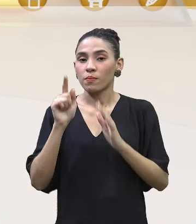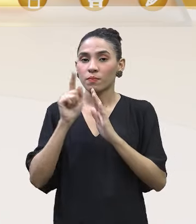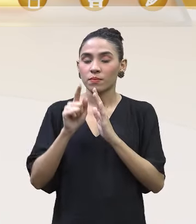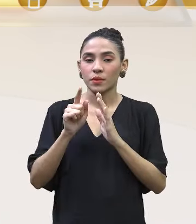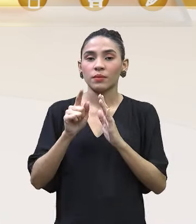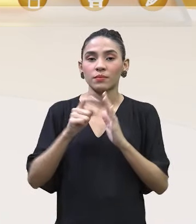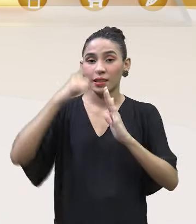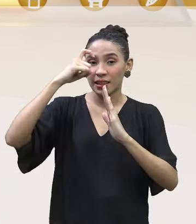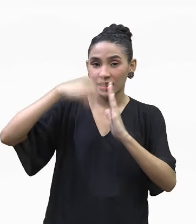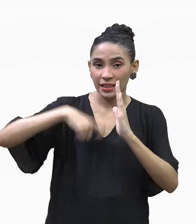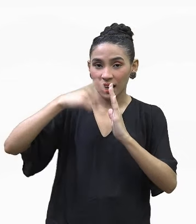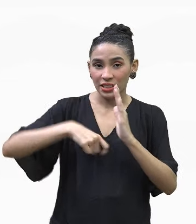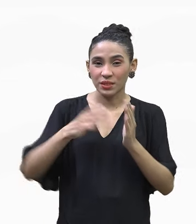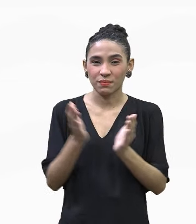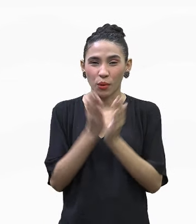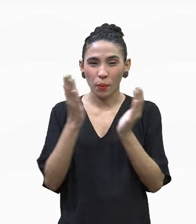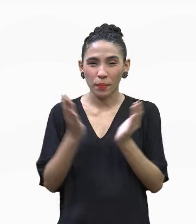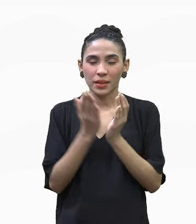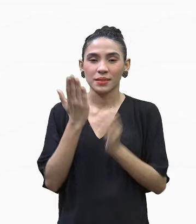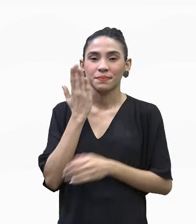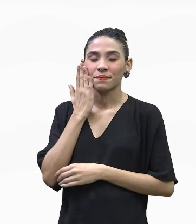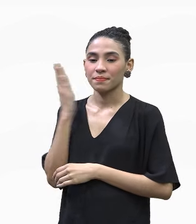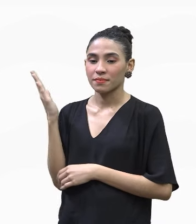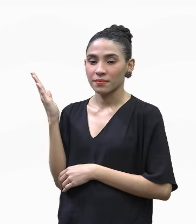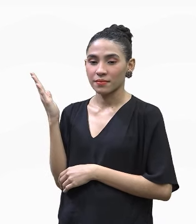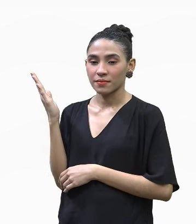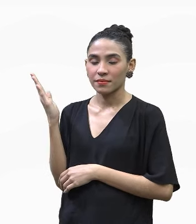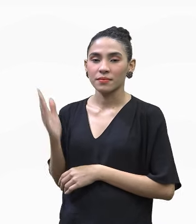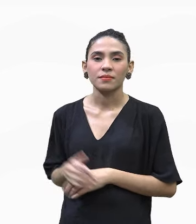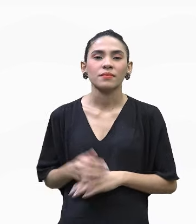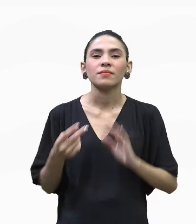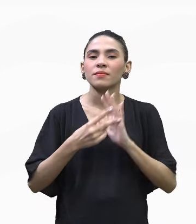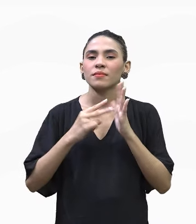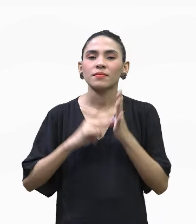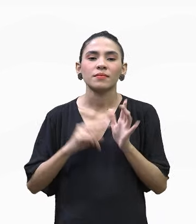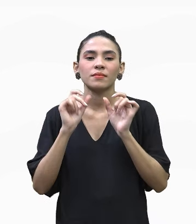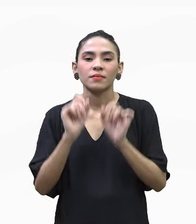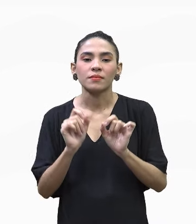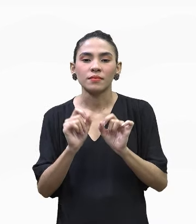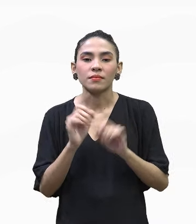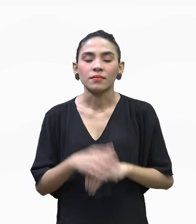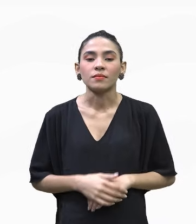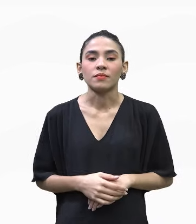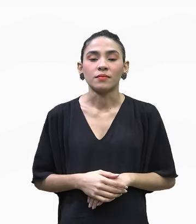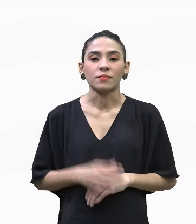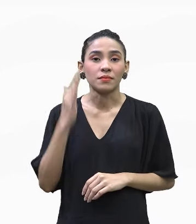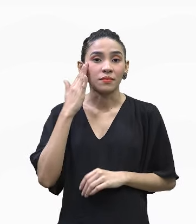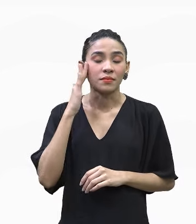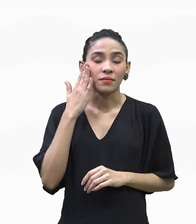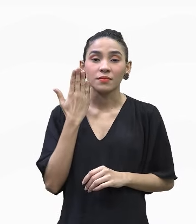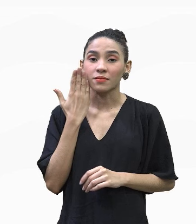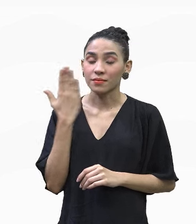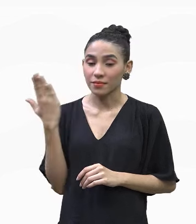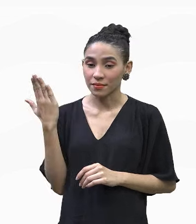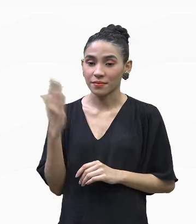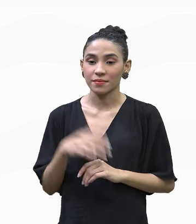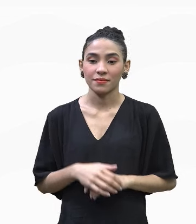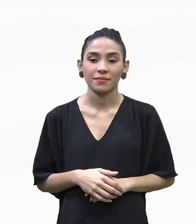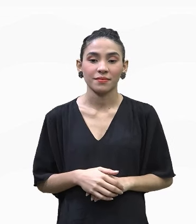taxa de pobreza Olha aí professora o que que diz mesmo ol como ajudar nossos alunos a entenderem professora vamos lá